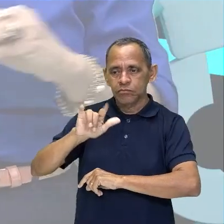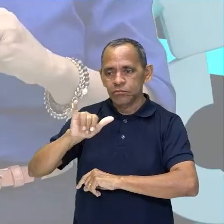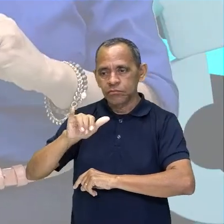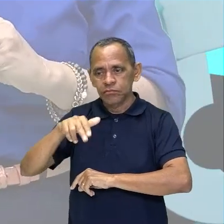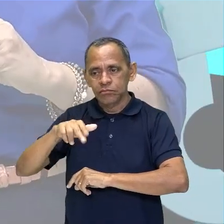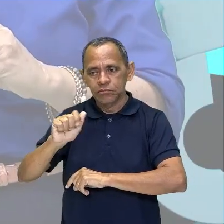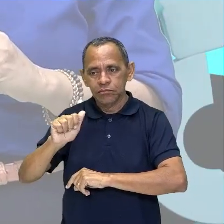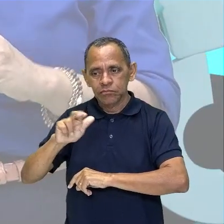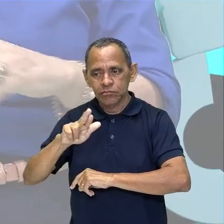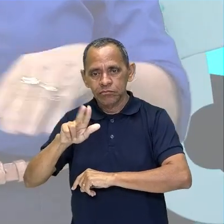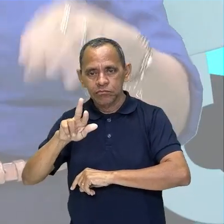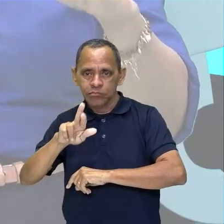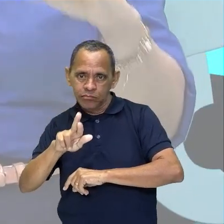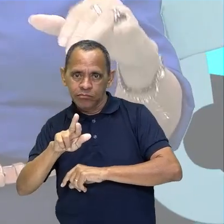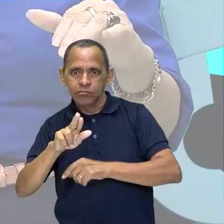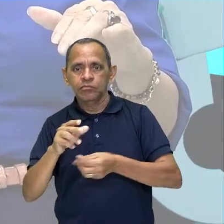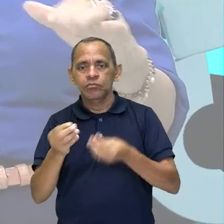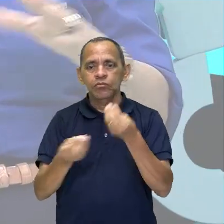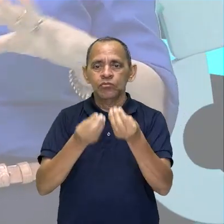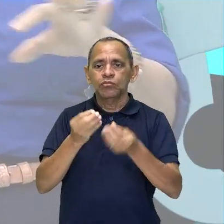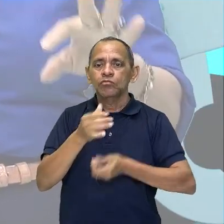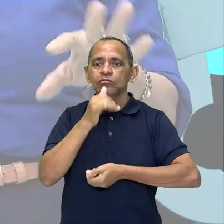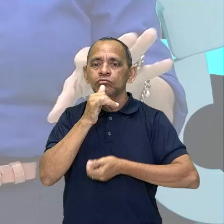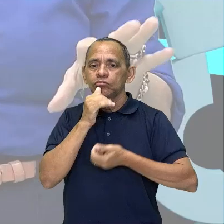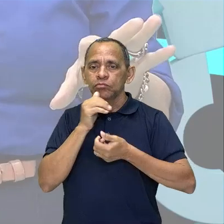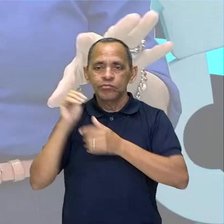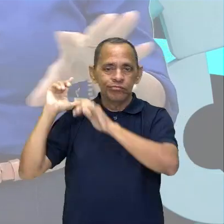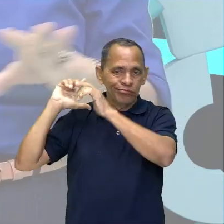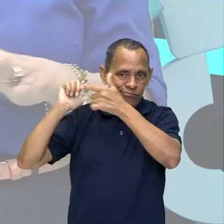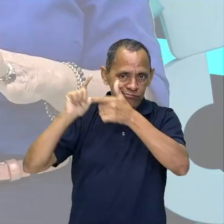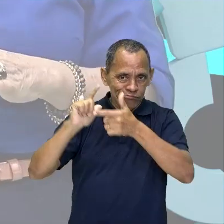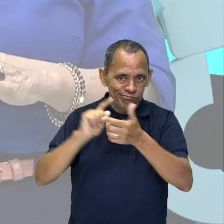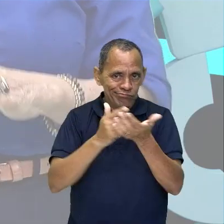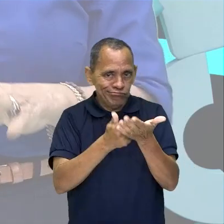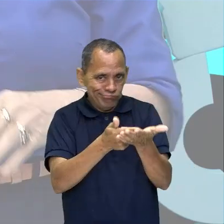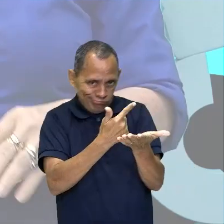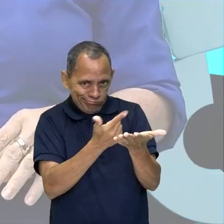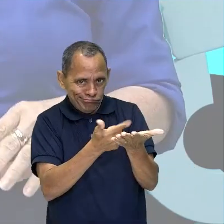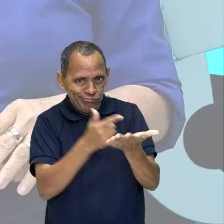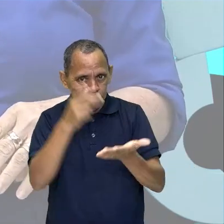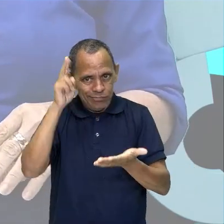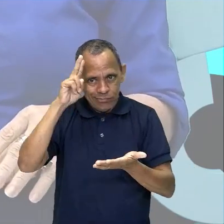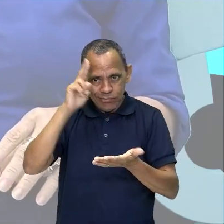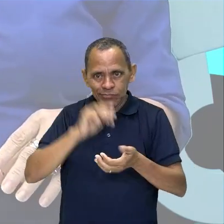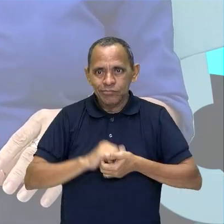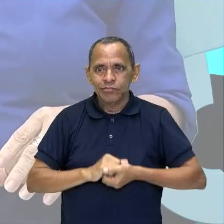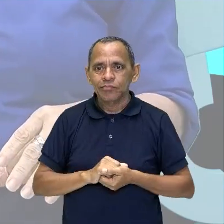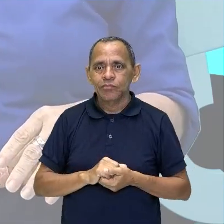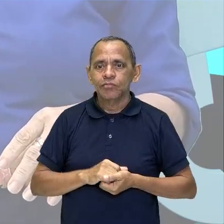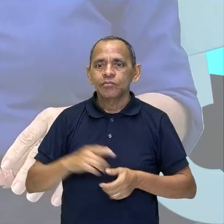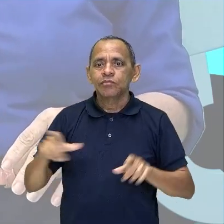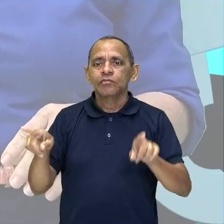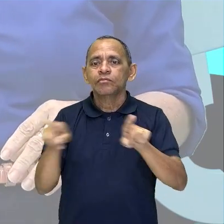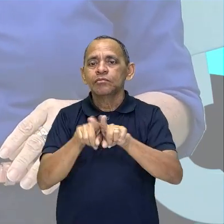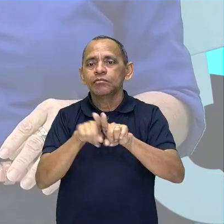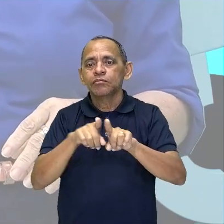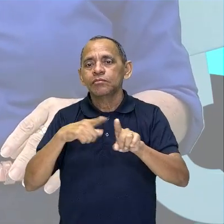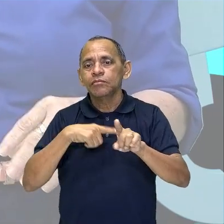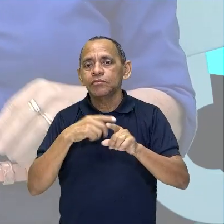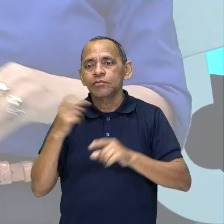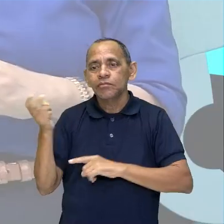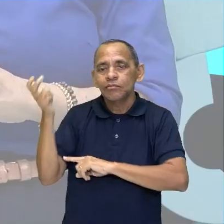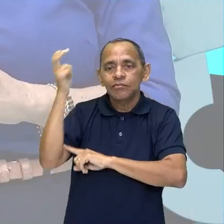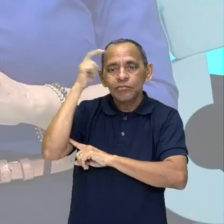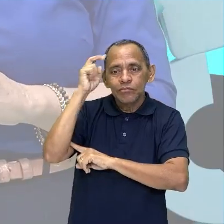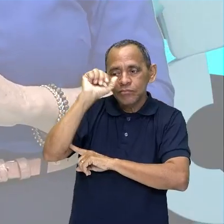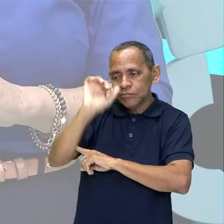nos livros ali, e centralidade, você tem essa ruptura aí. E você tem a cultura da imagem e